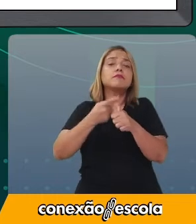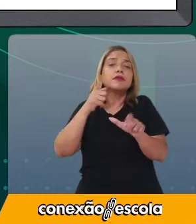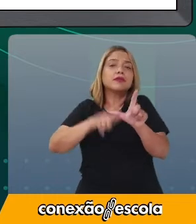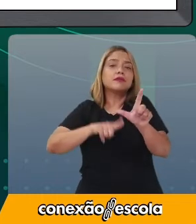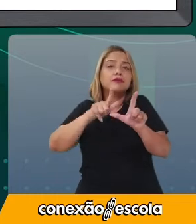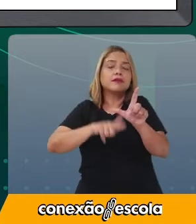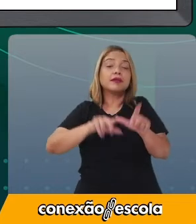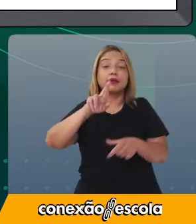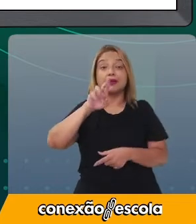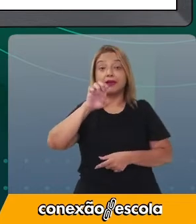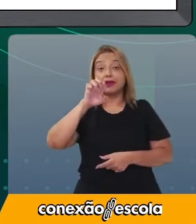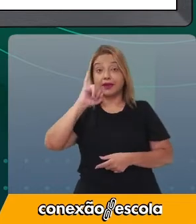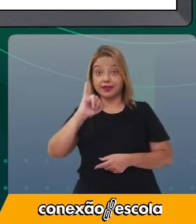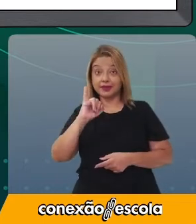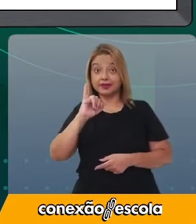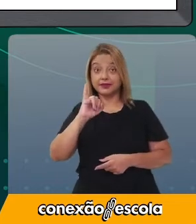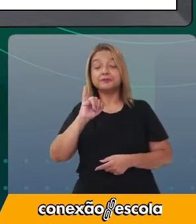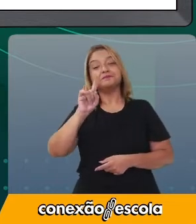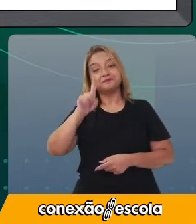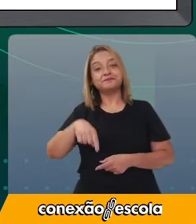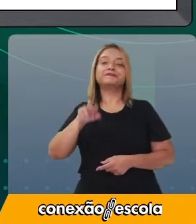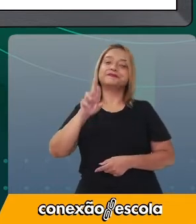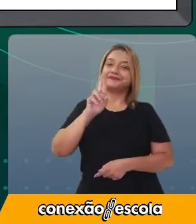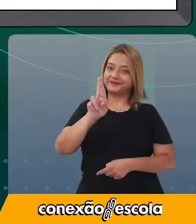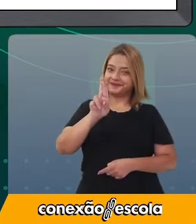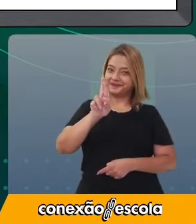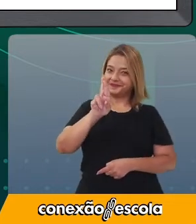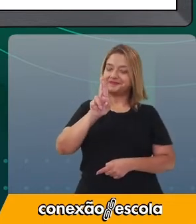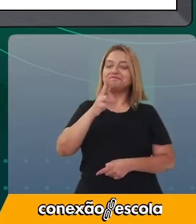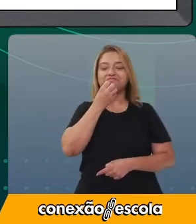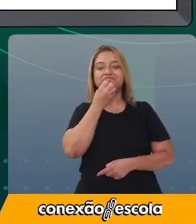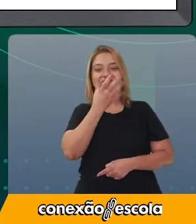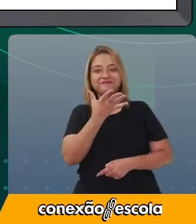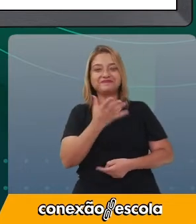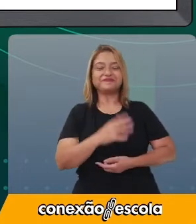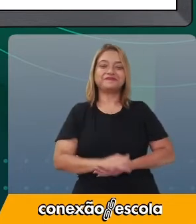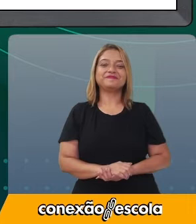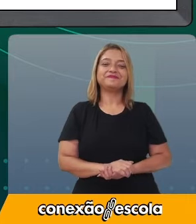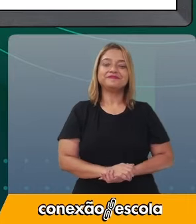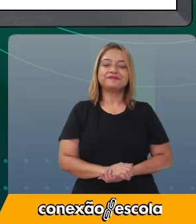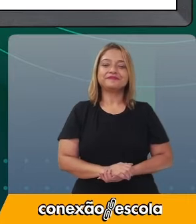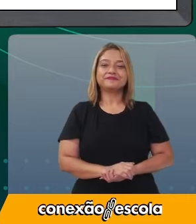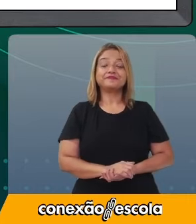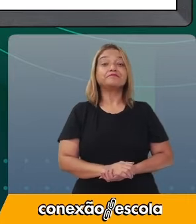palavra rei? R. Muito bem.